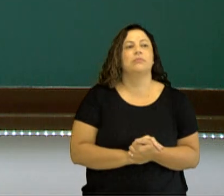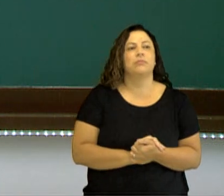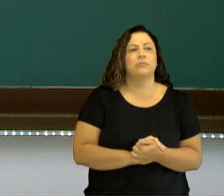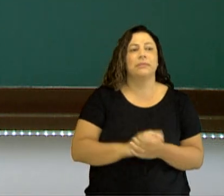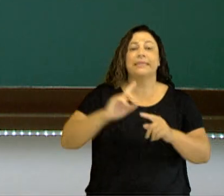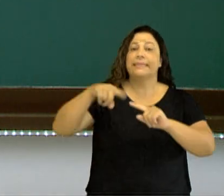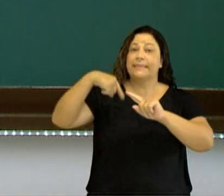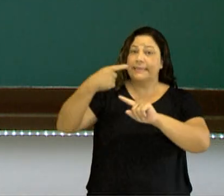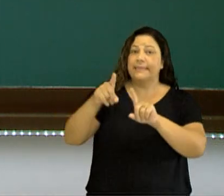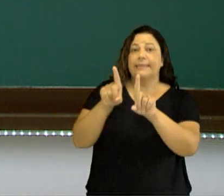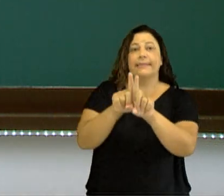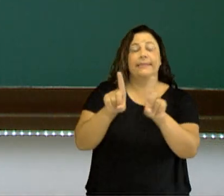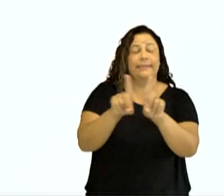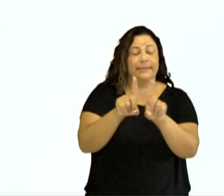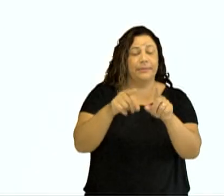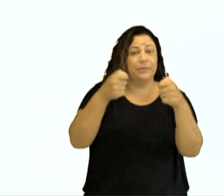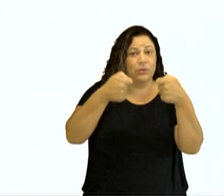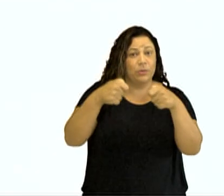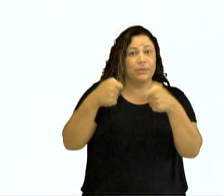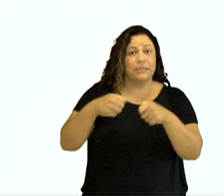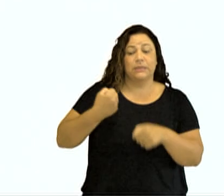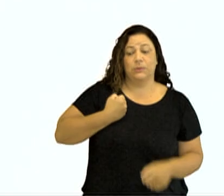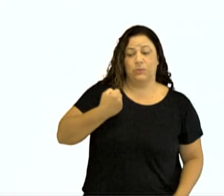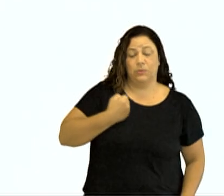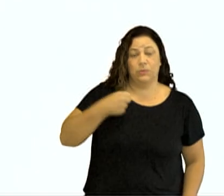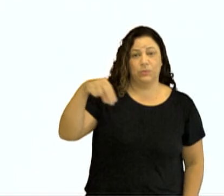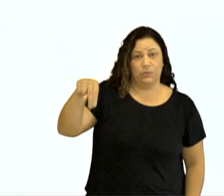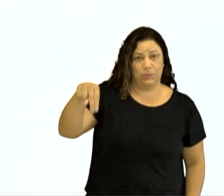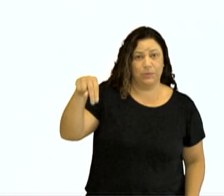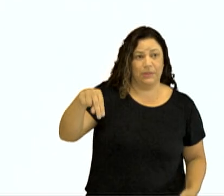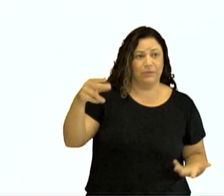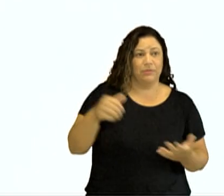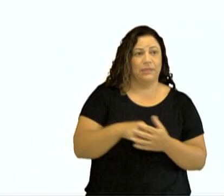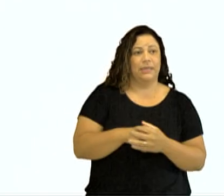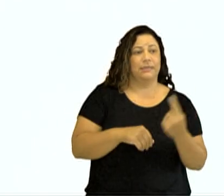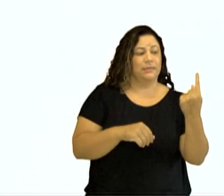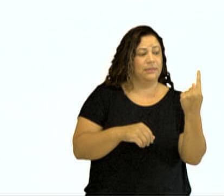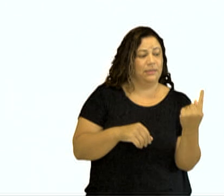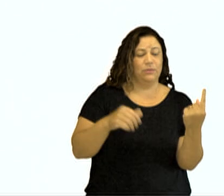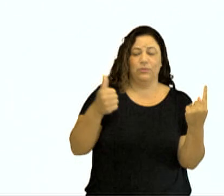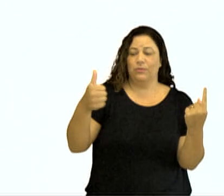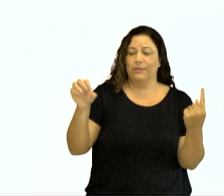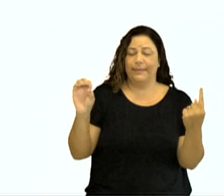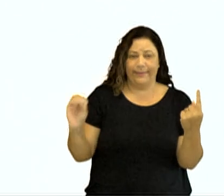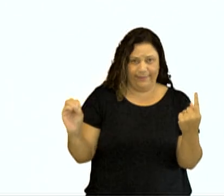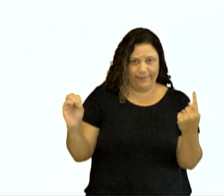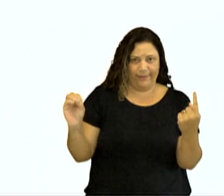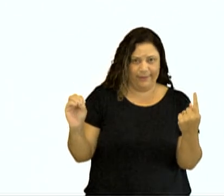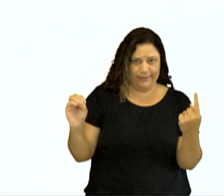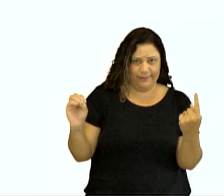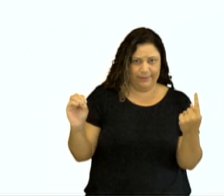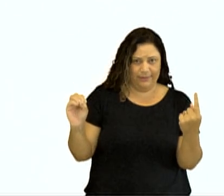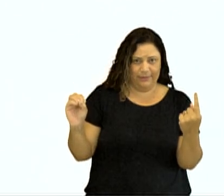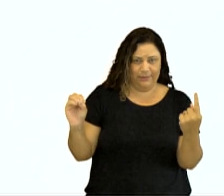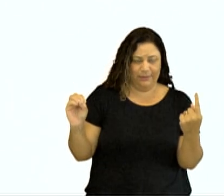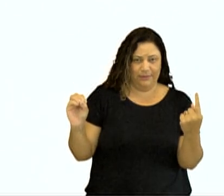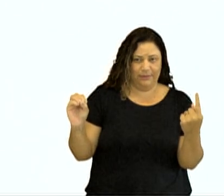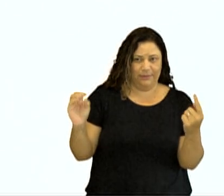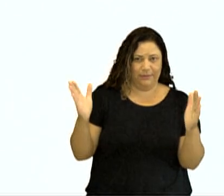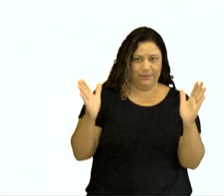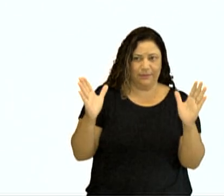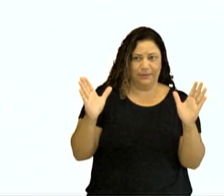Além do que, eu preciso dos números naturais entre o 1 e o 10, tá?